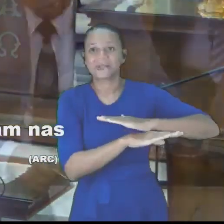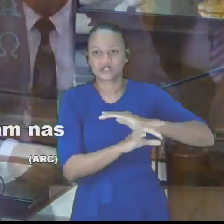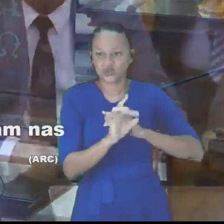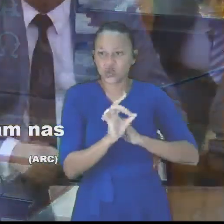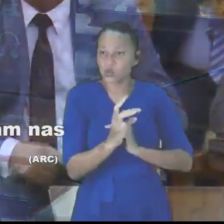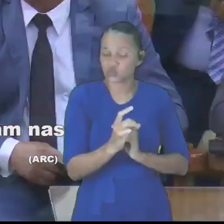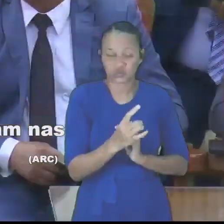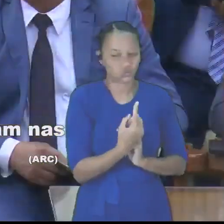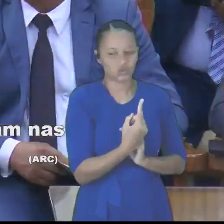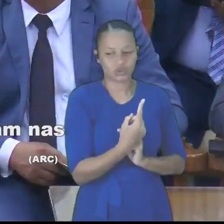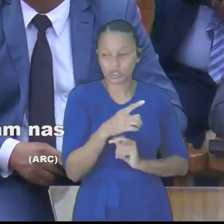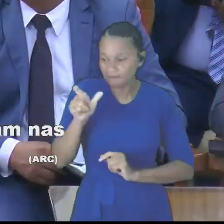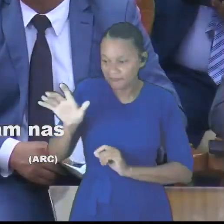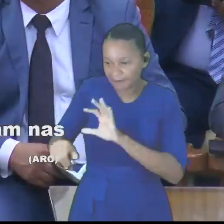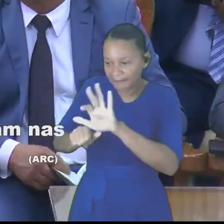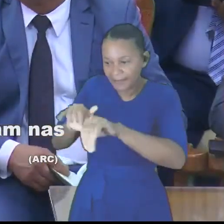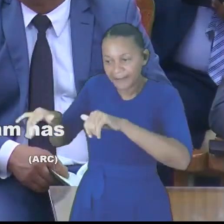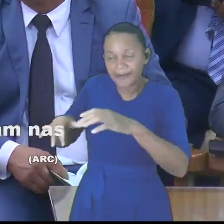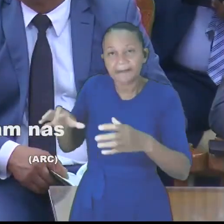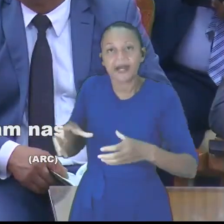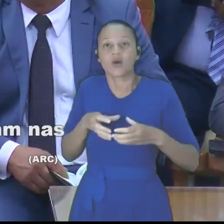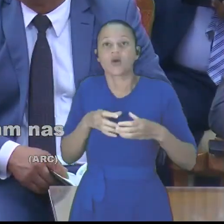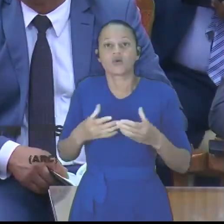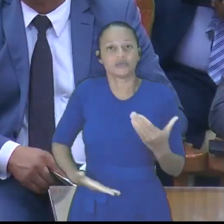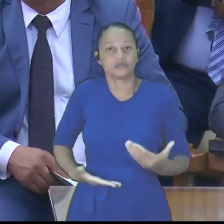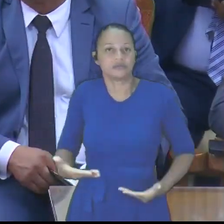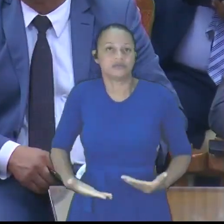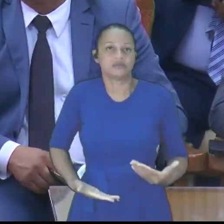só, eles vão levar os servos deles.